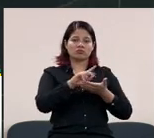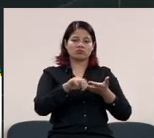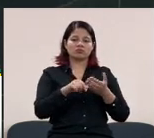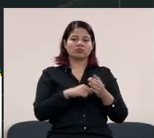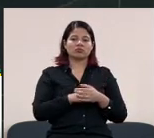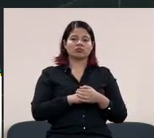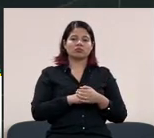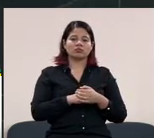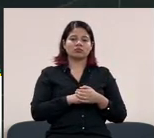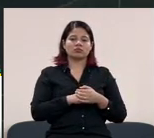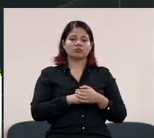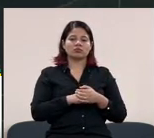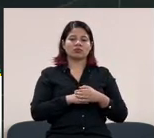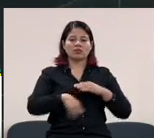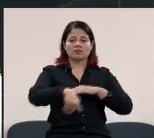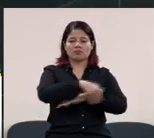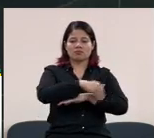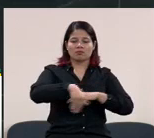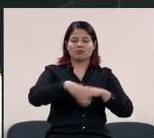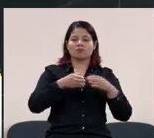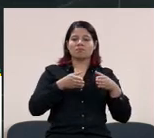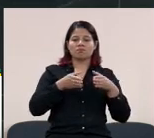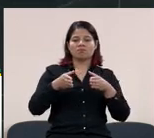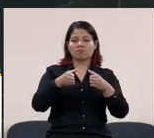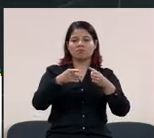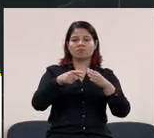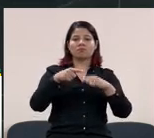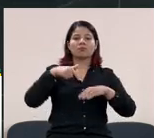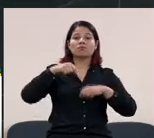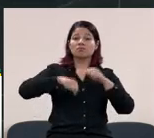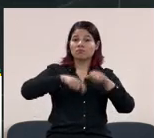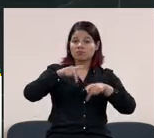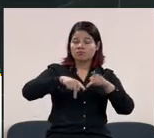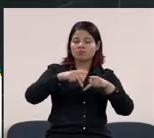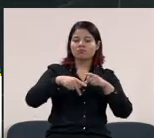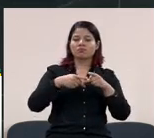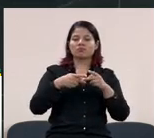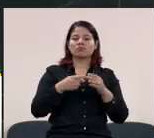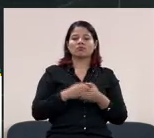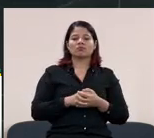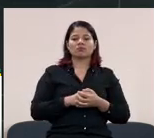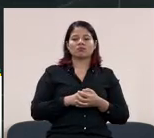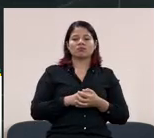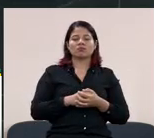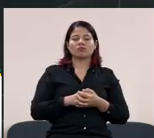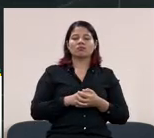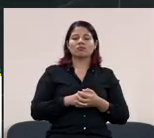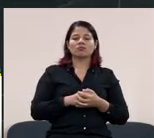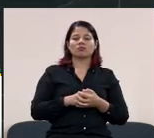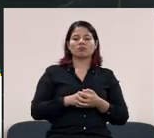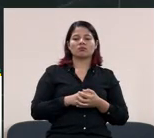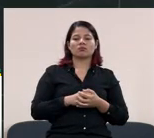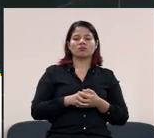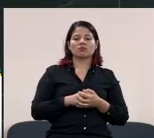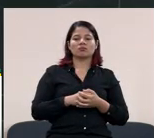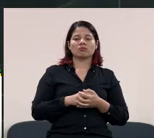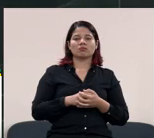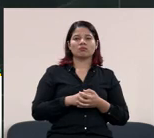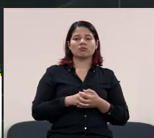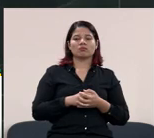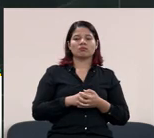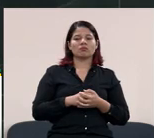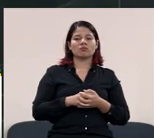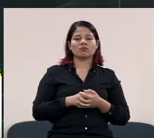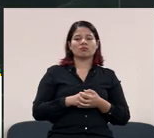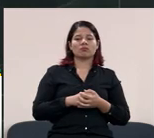pontes, passarelas, ciclovias elevadas, túneis e estruturas altas de contenção de